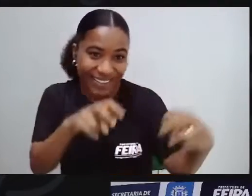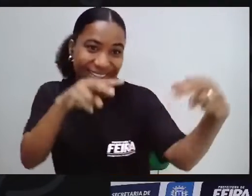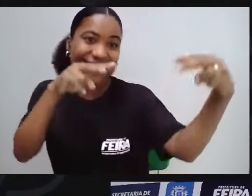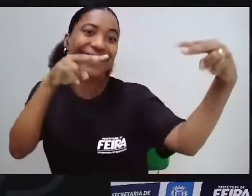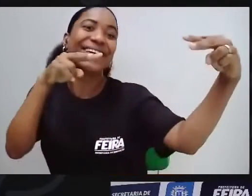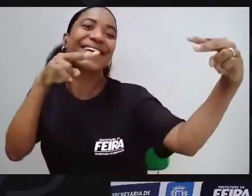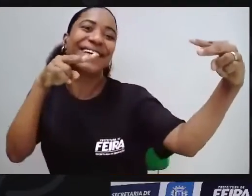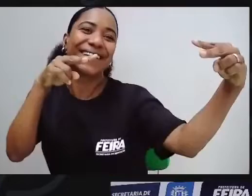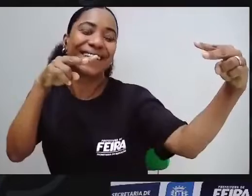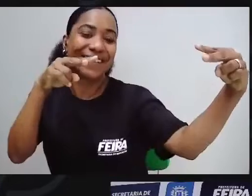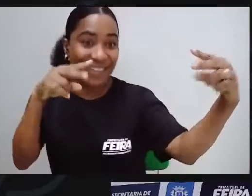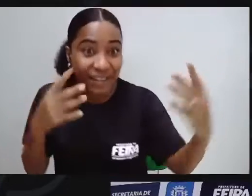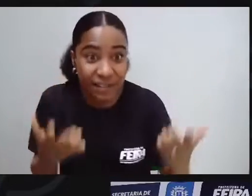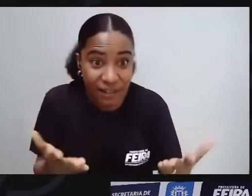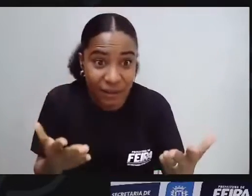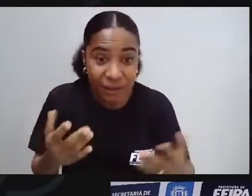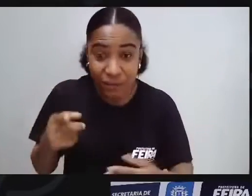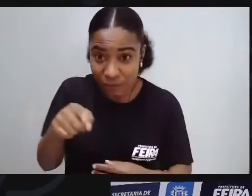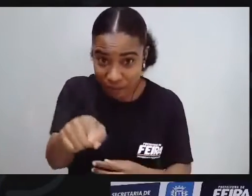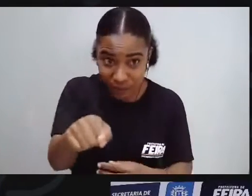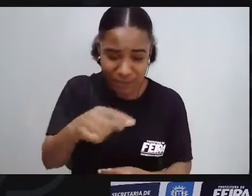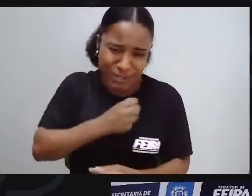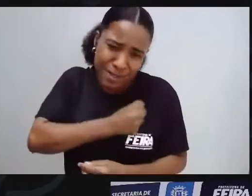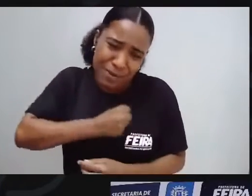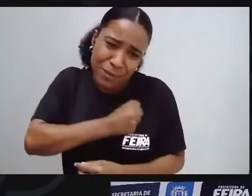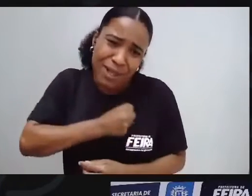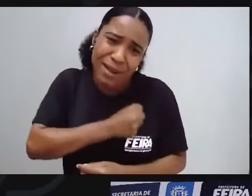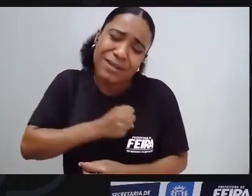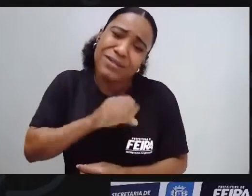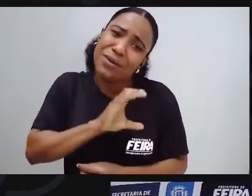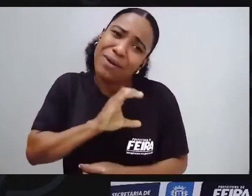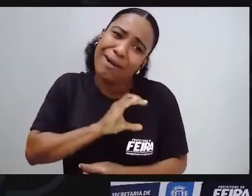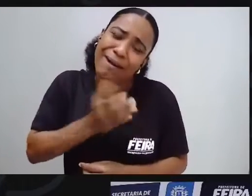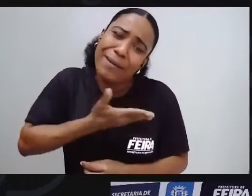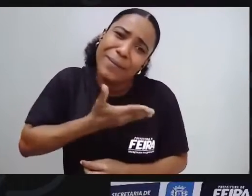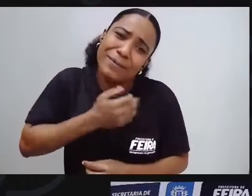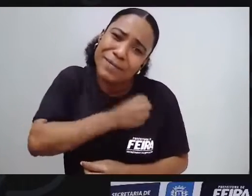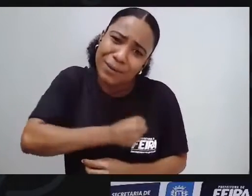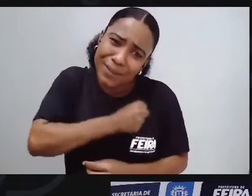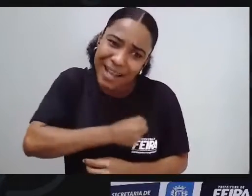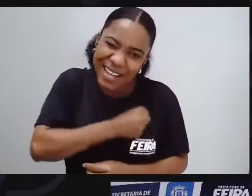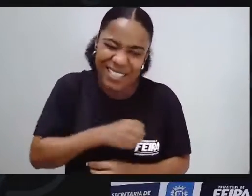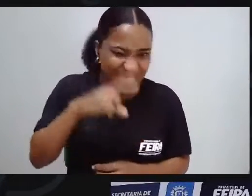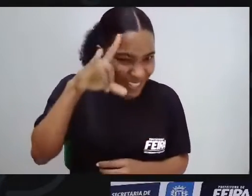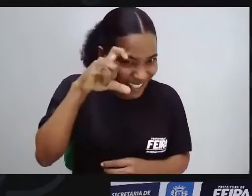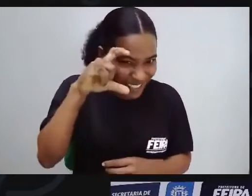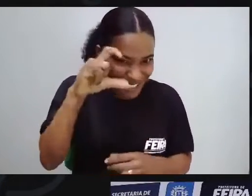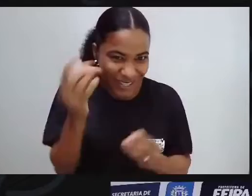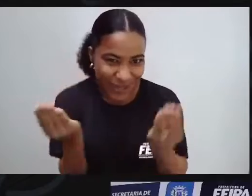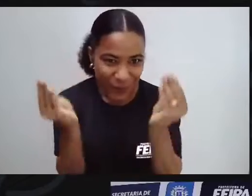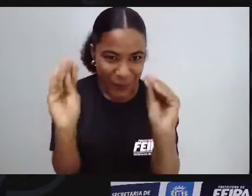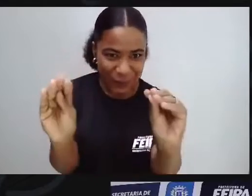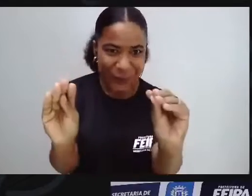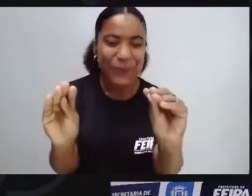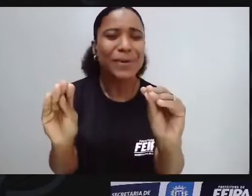liga aí tá com saudade é aniversário daquele Instagram é